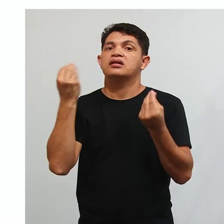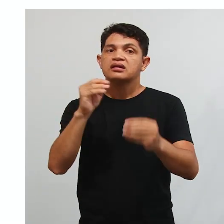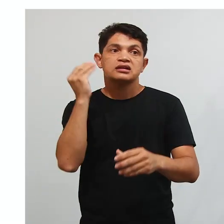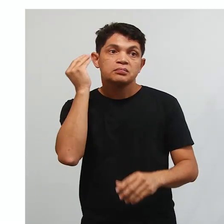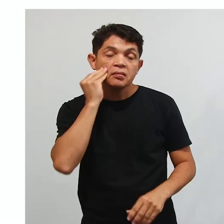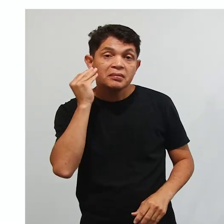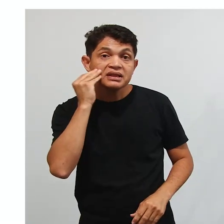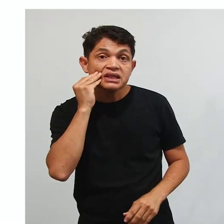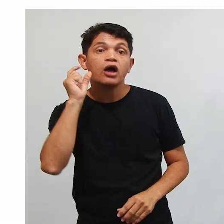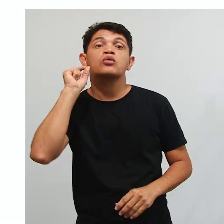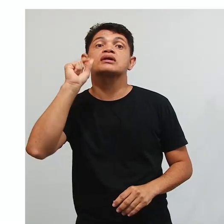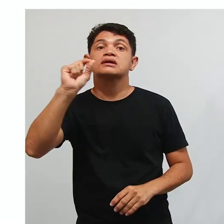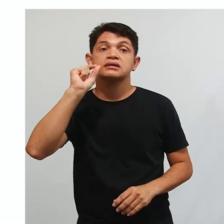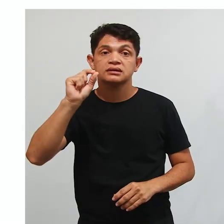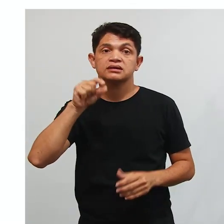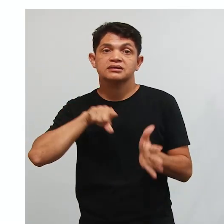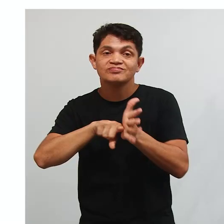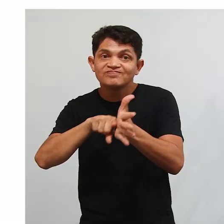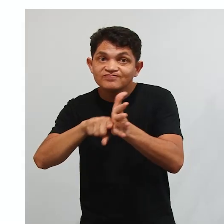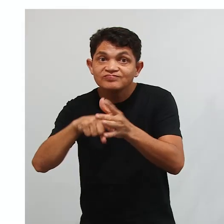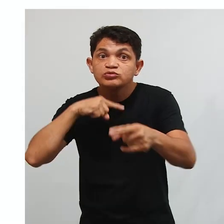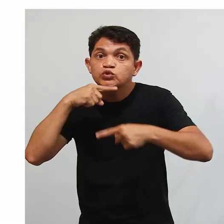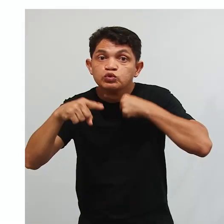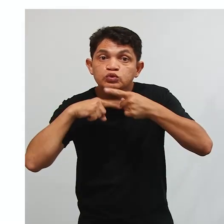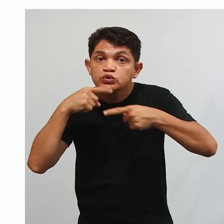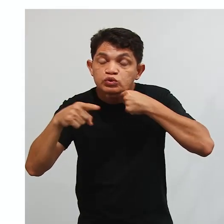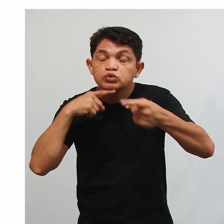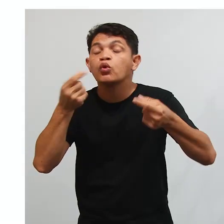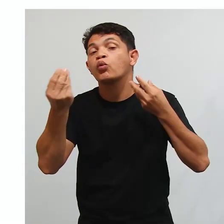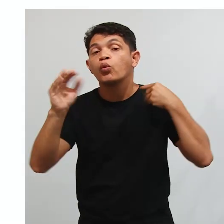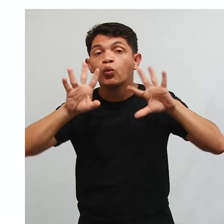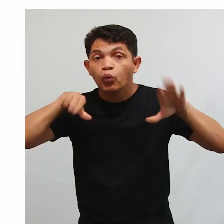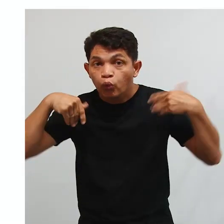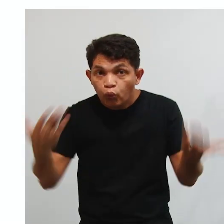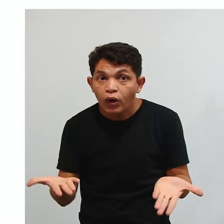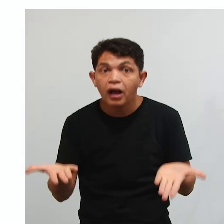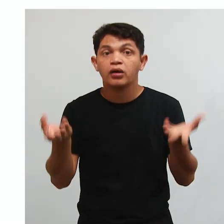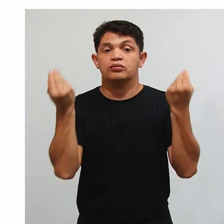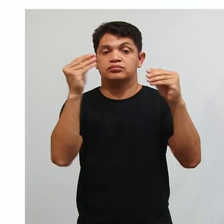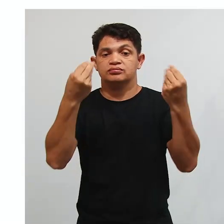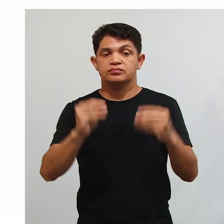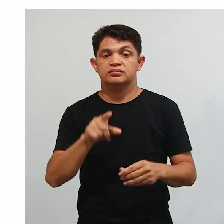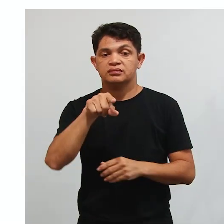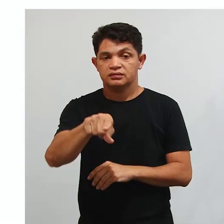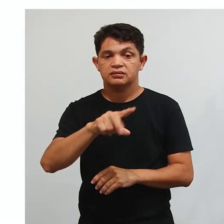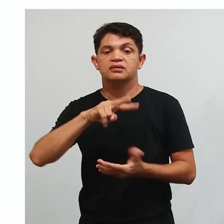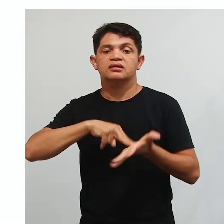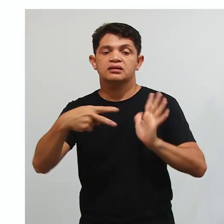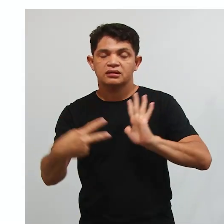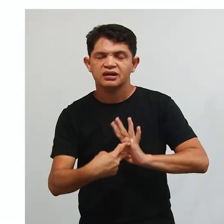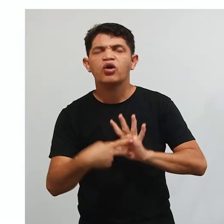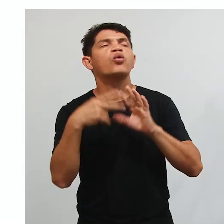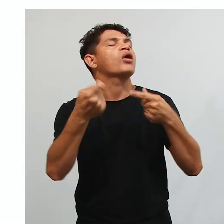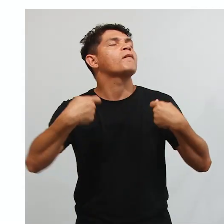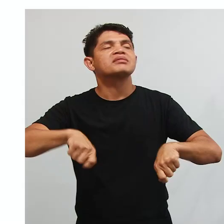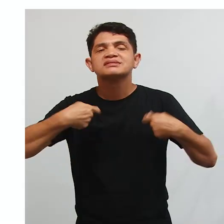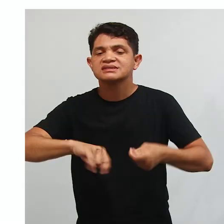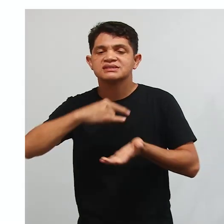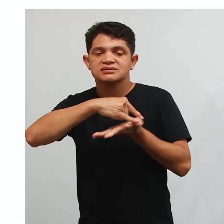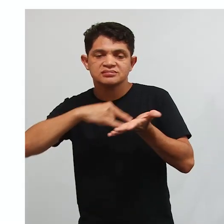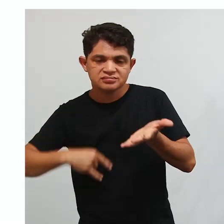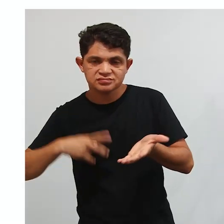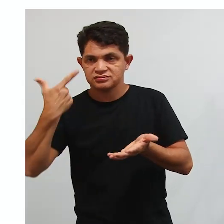já a documental e ela pode ser as duas bibliográfica e documental ela vai tratar com documentos mas que documentos são